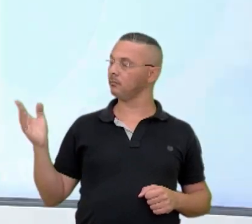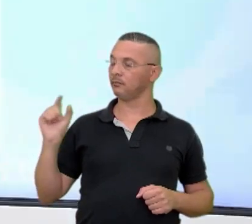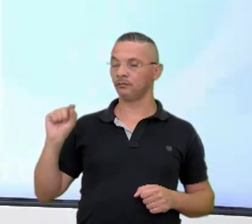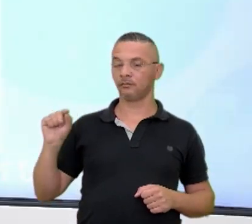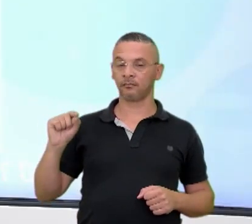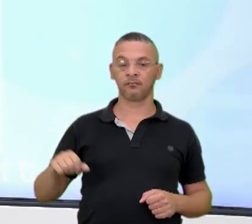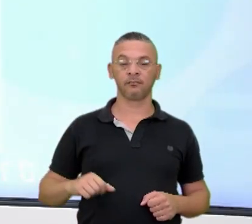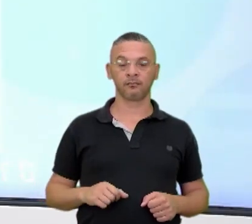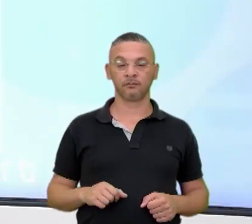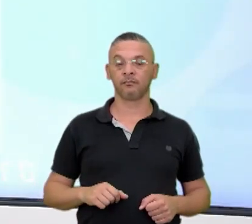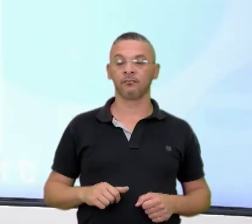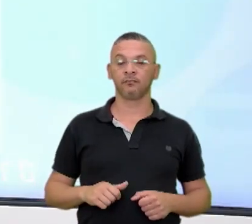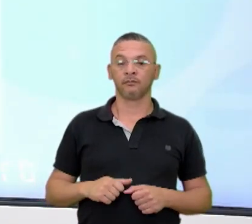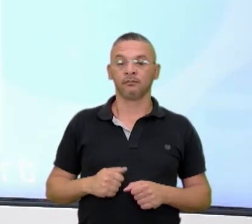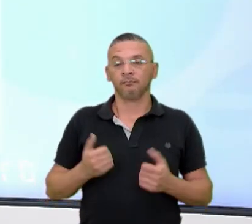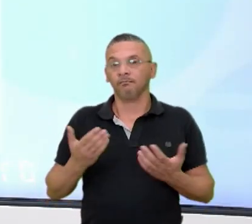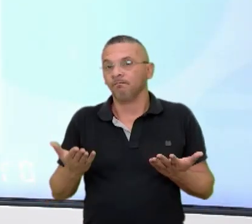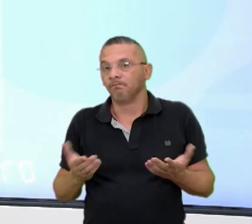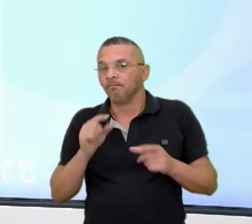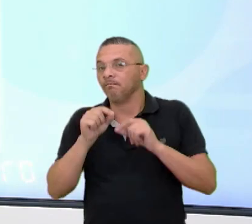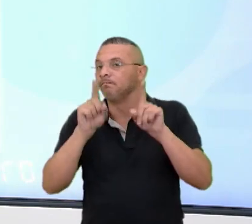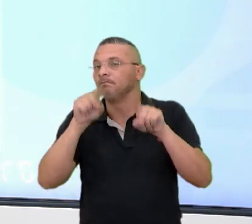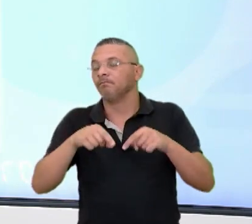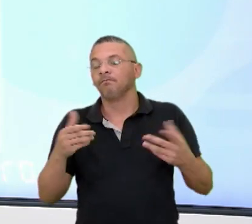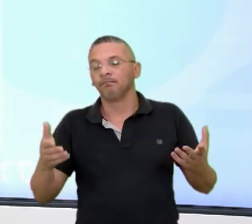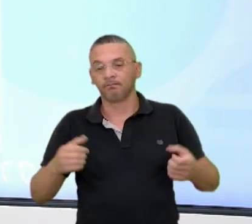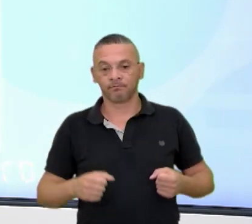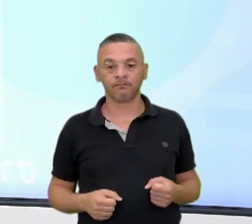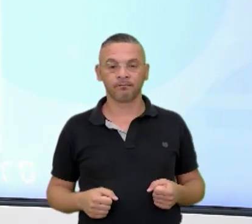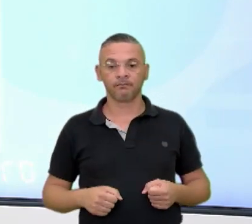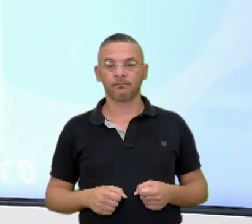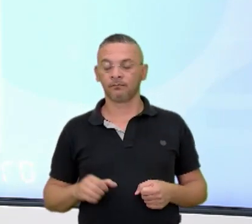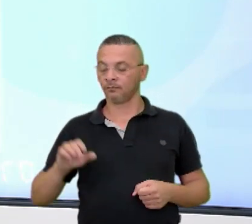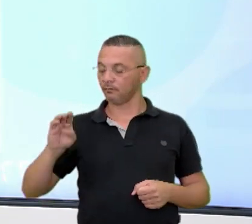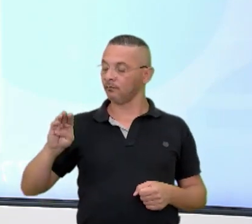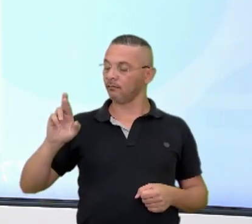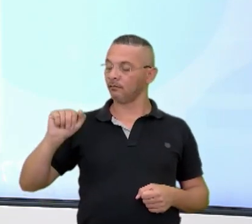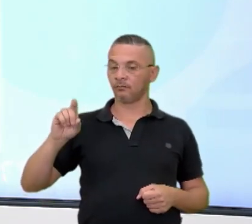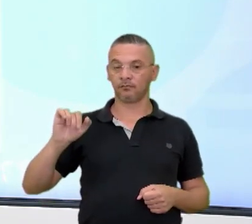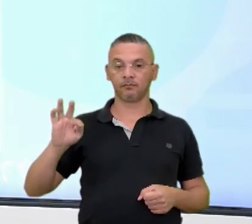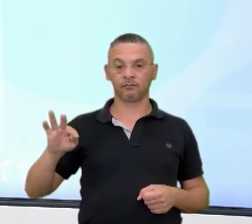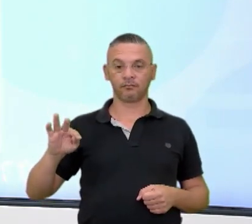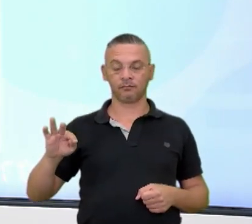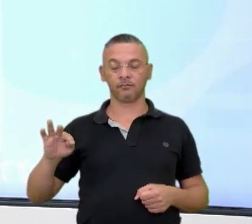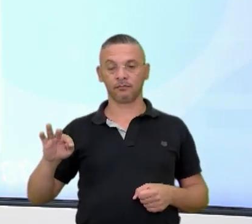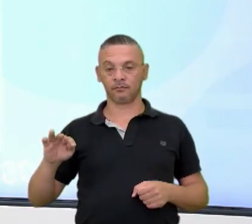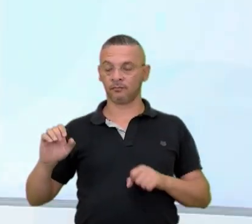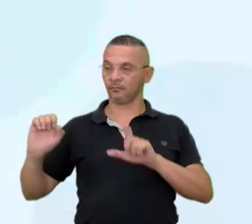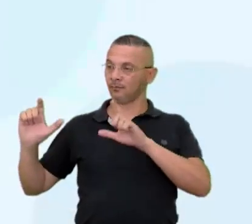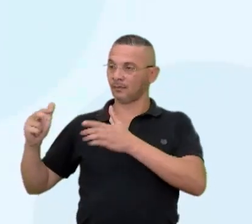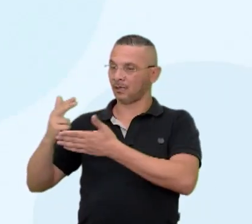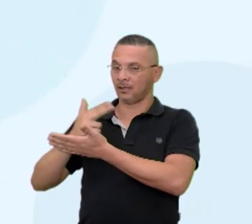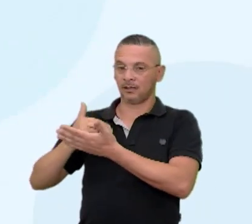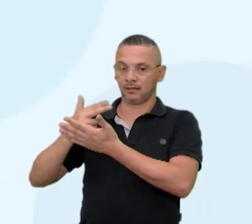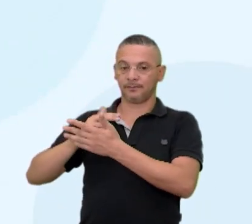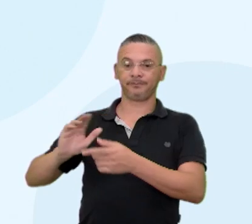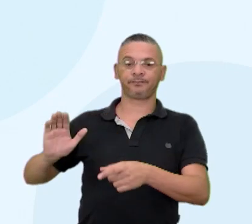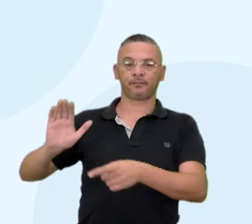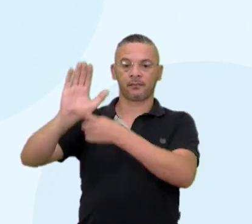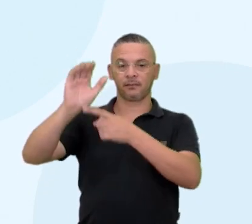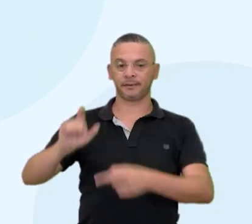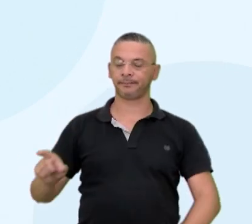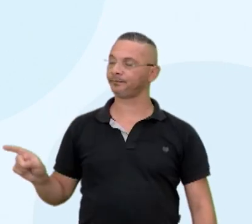Aí você clica lá. Aí você, olha, morreu de rir ao ver uma piada contada por tal pessoa. Aquele clique, ele vale